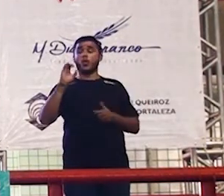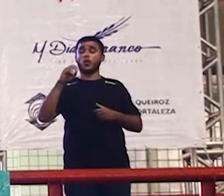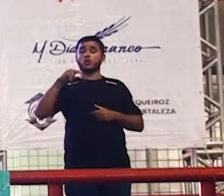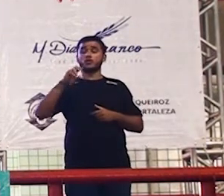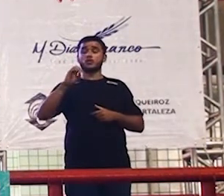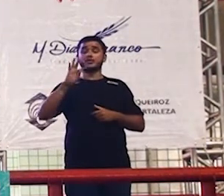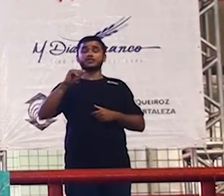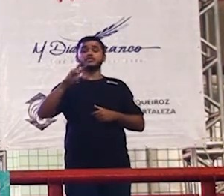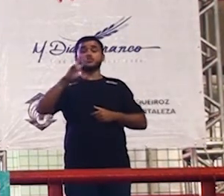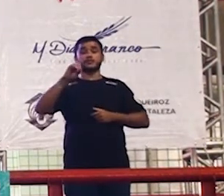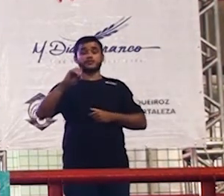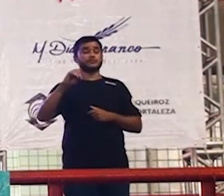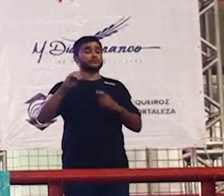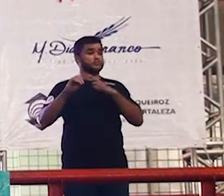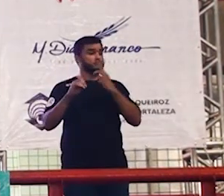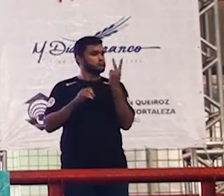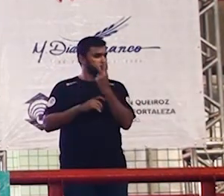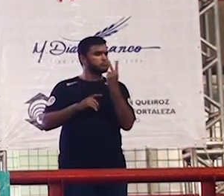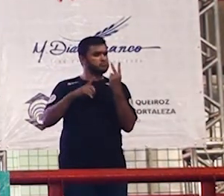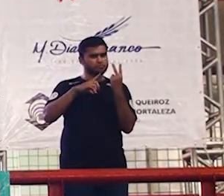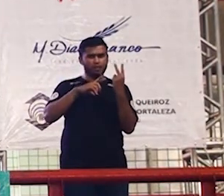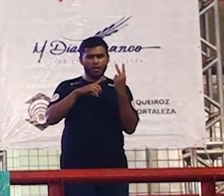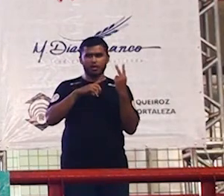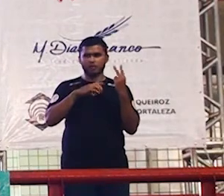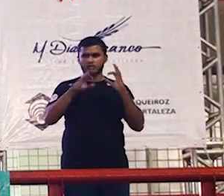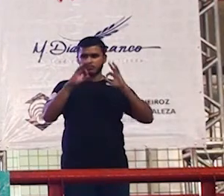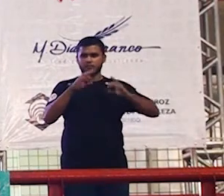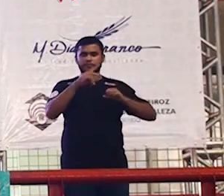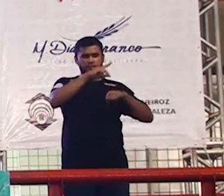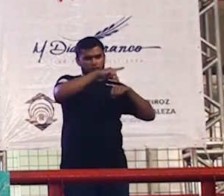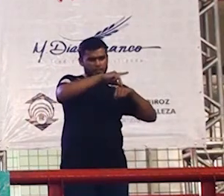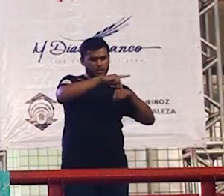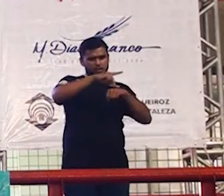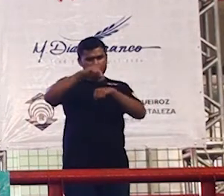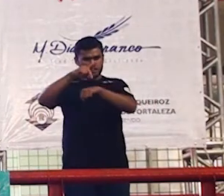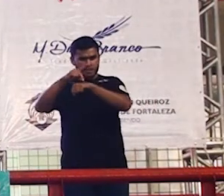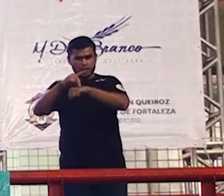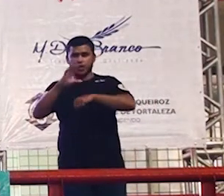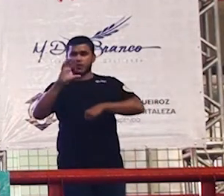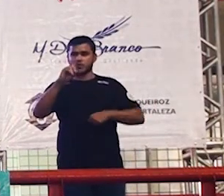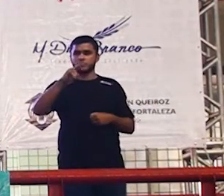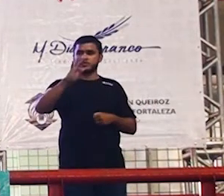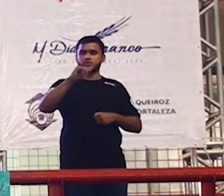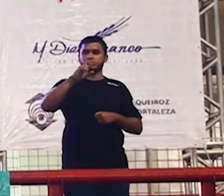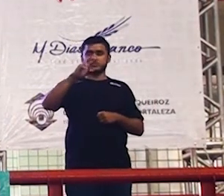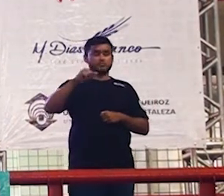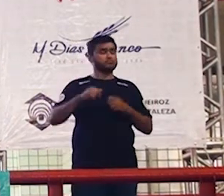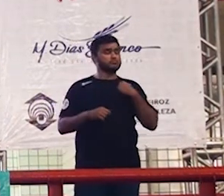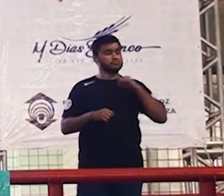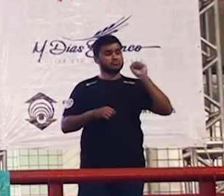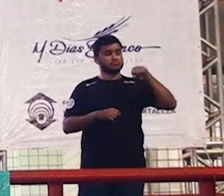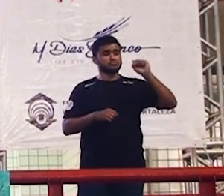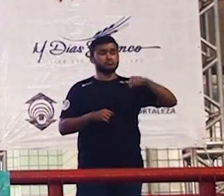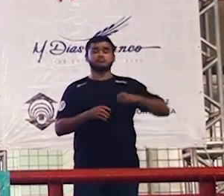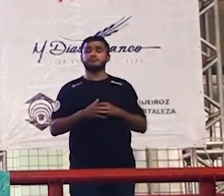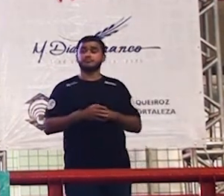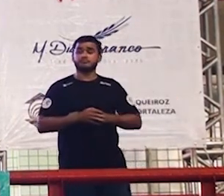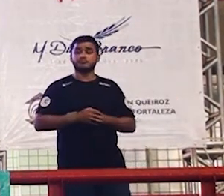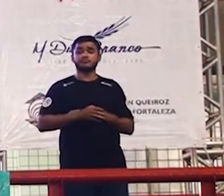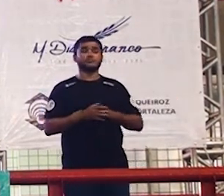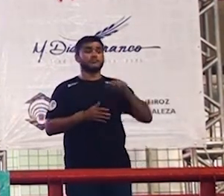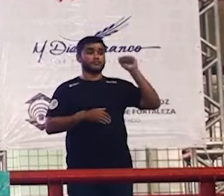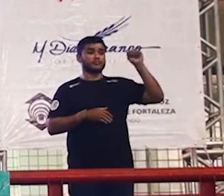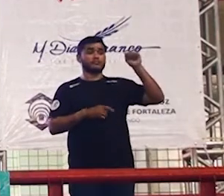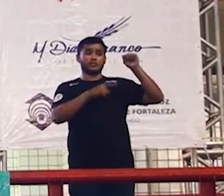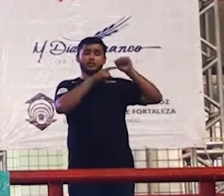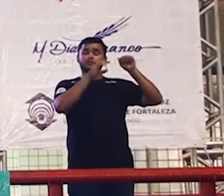conotativo da palavra pedra. Em ambos os textos eu tenho pedra trabalhada de maneira conotativa? Tenho. Então o item A já